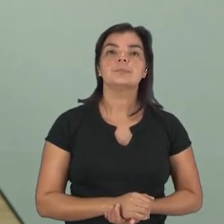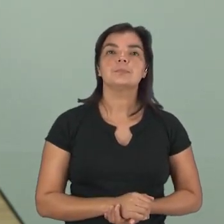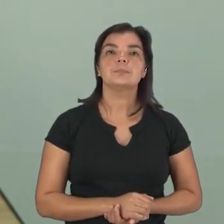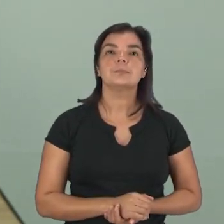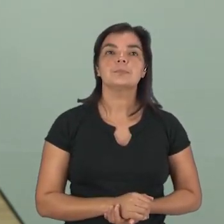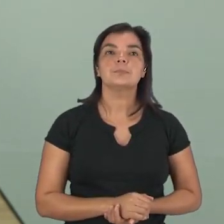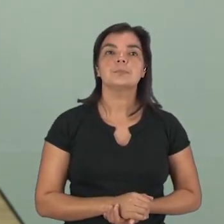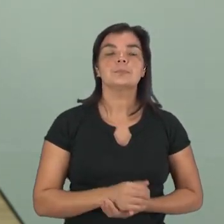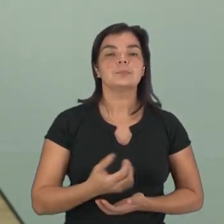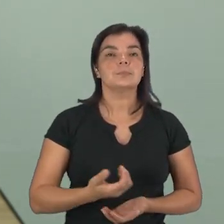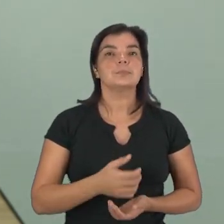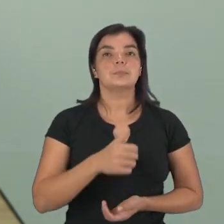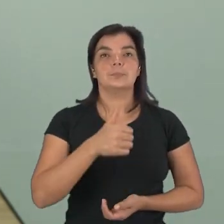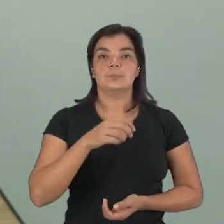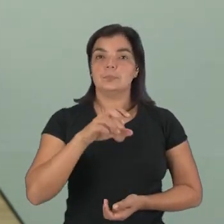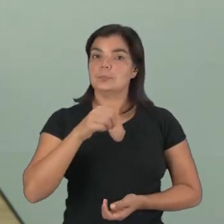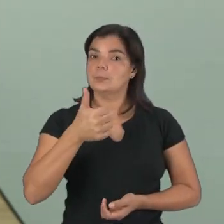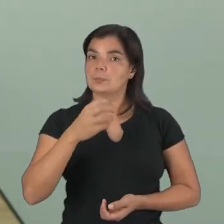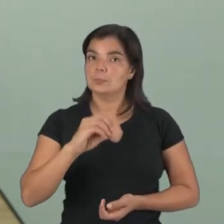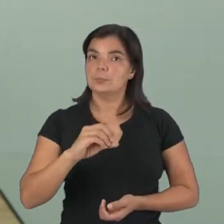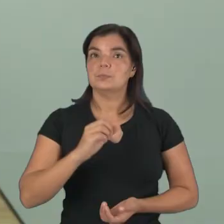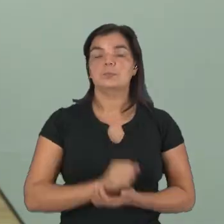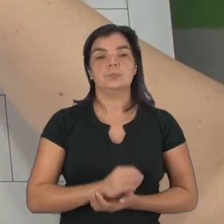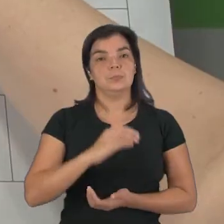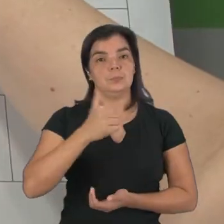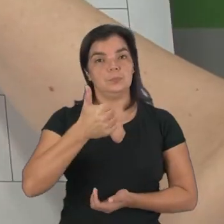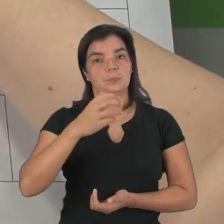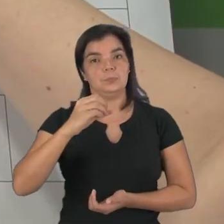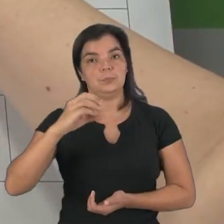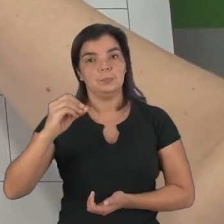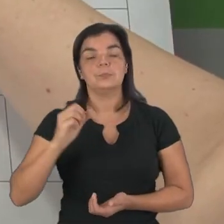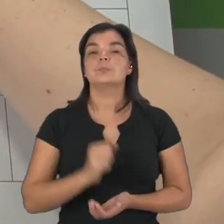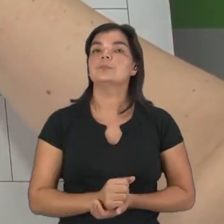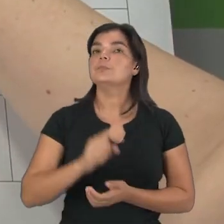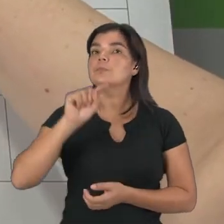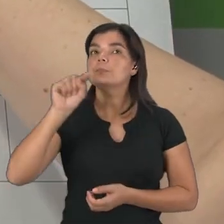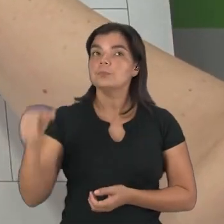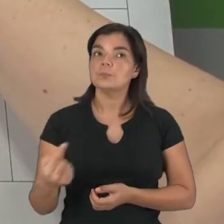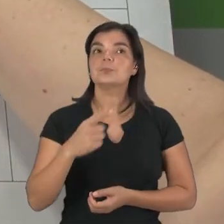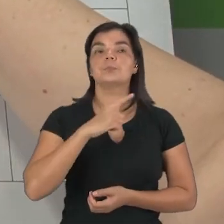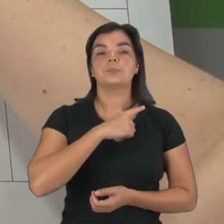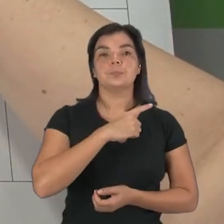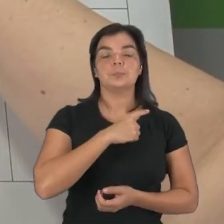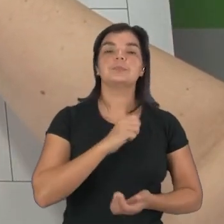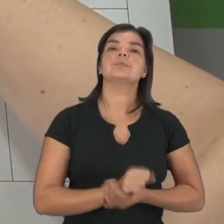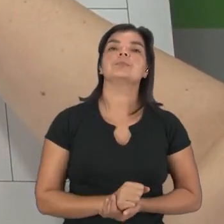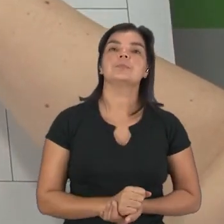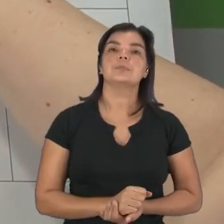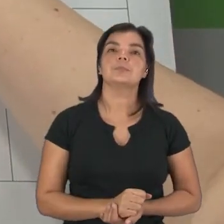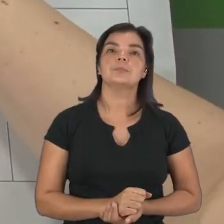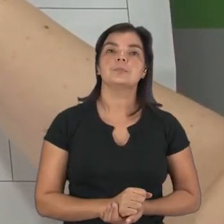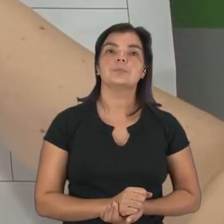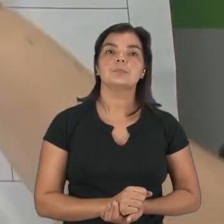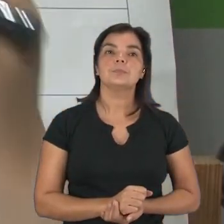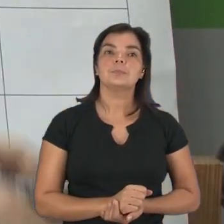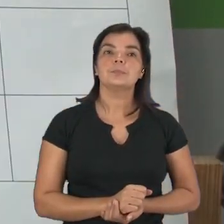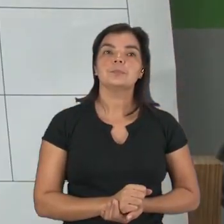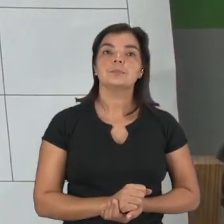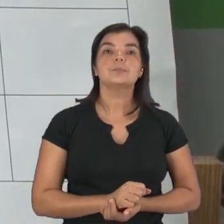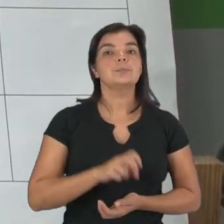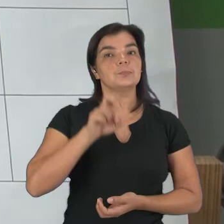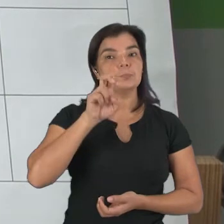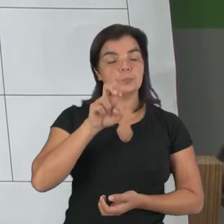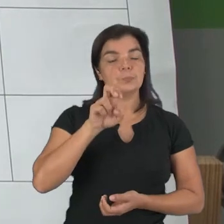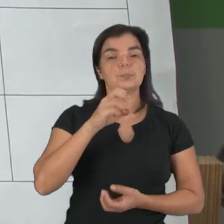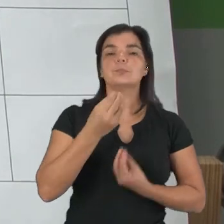os décimos, os centésimos e os milésimos. No caso aqui, eu tenho 1 dividido em 5